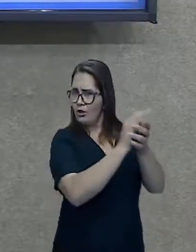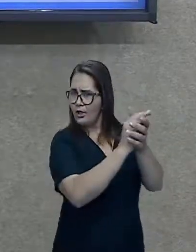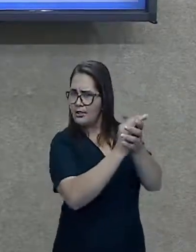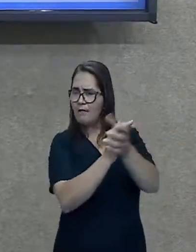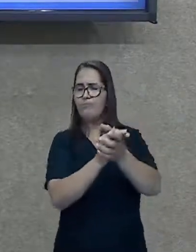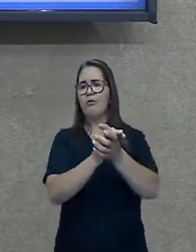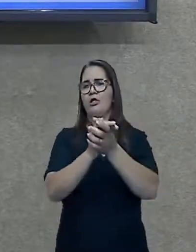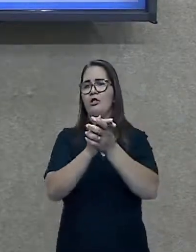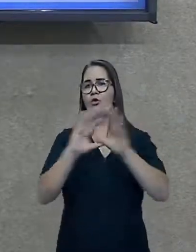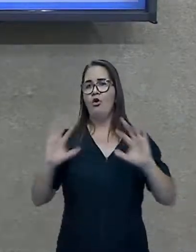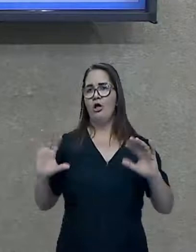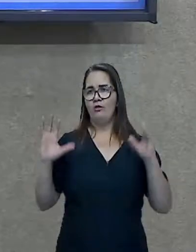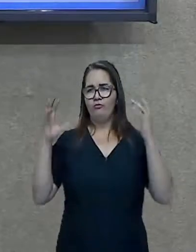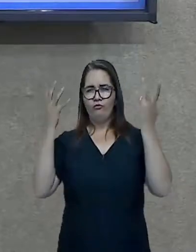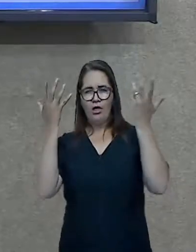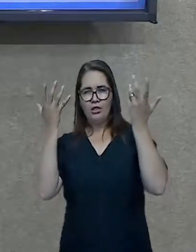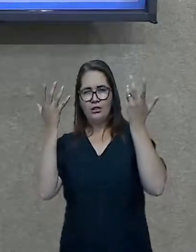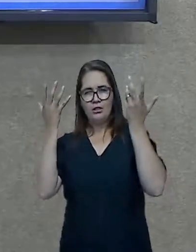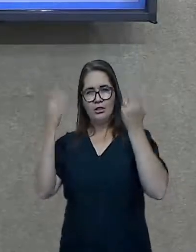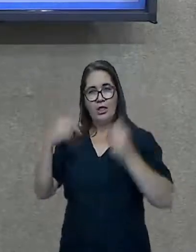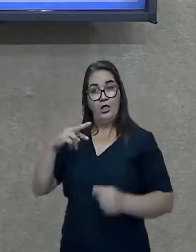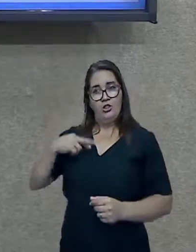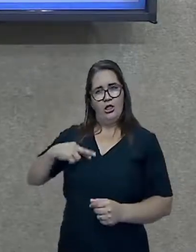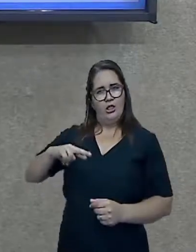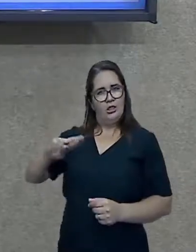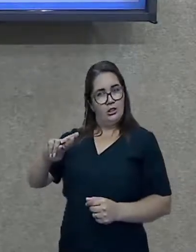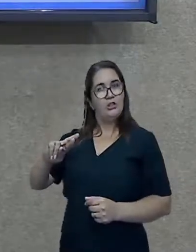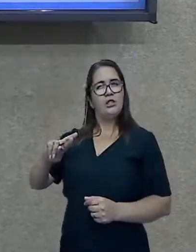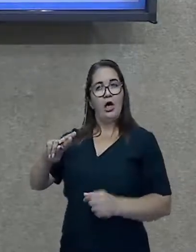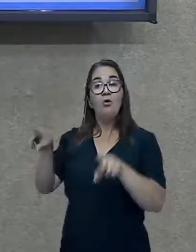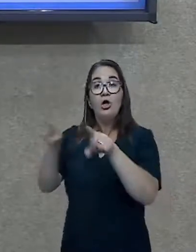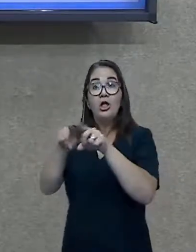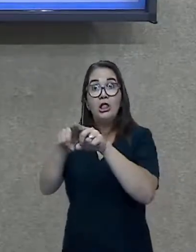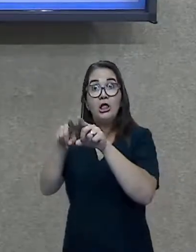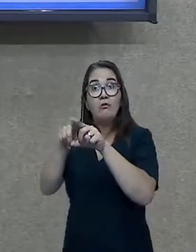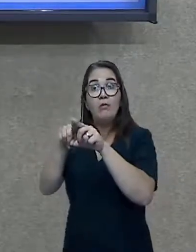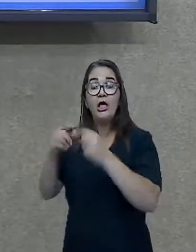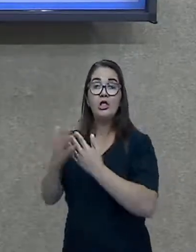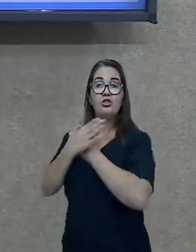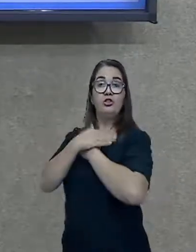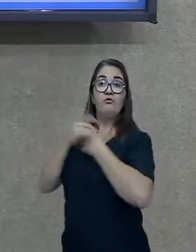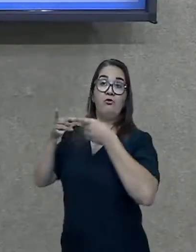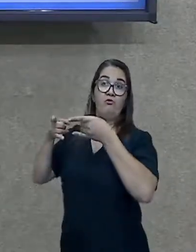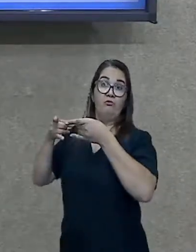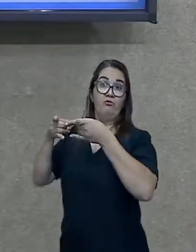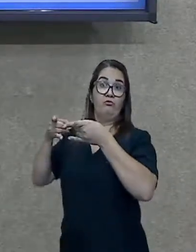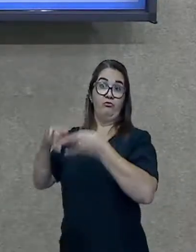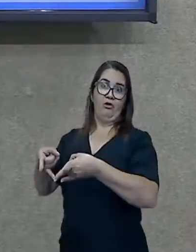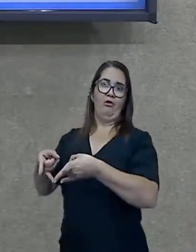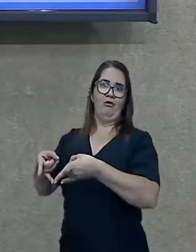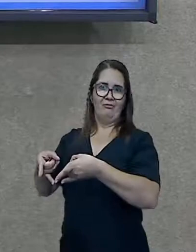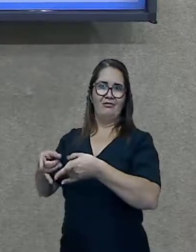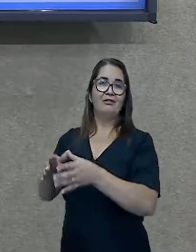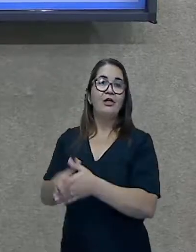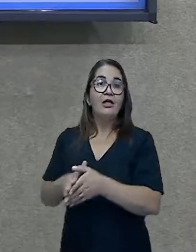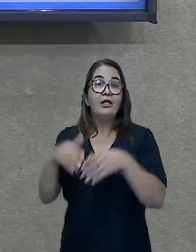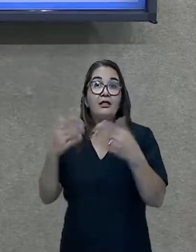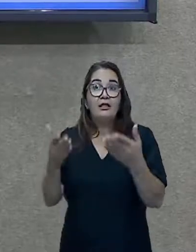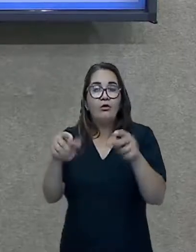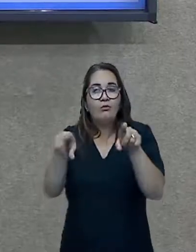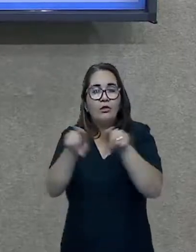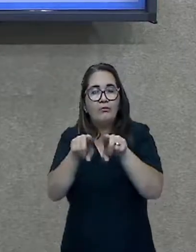festas, ritos religiosos. E assim, ele era feito tradicionalmente de algodão, com muitas